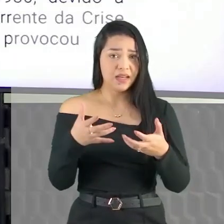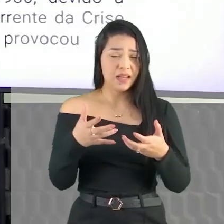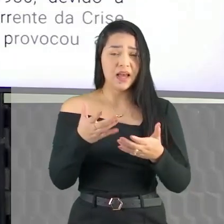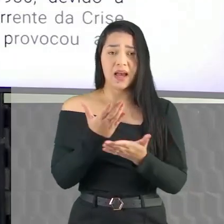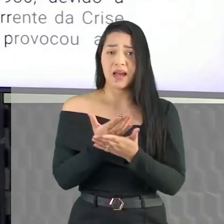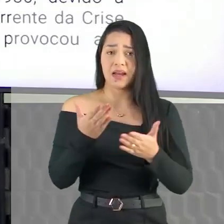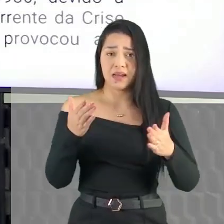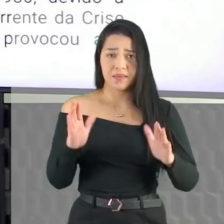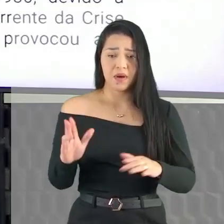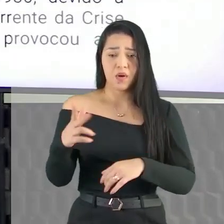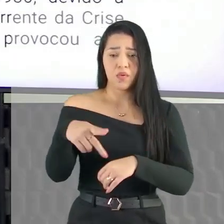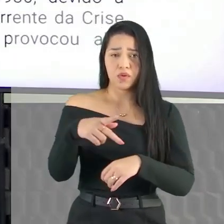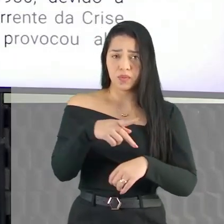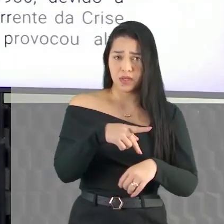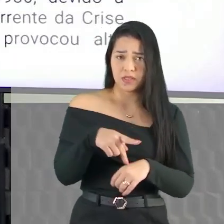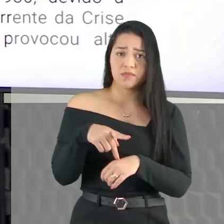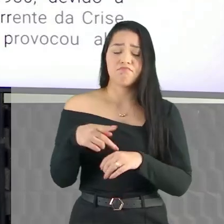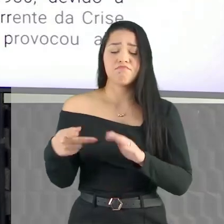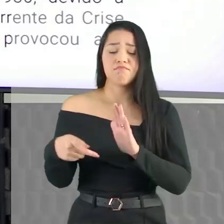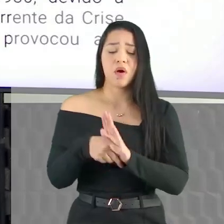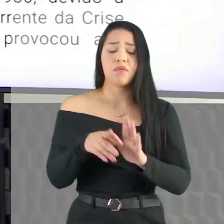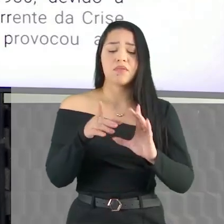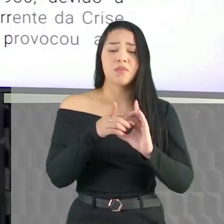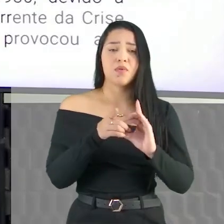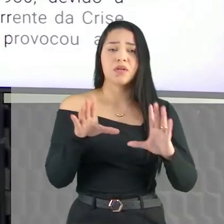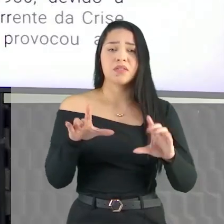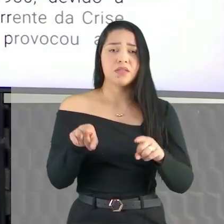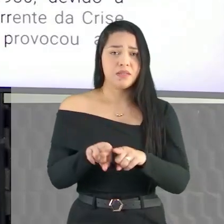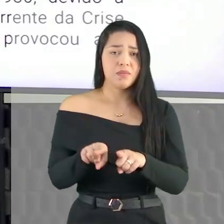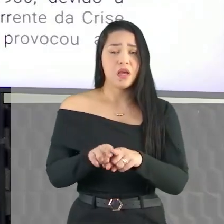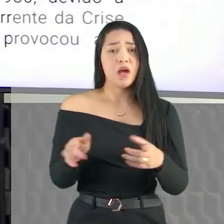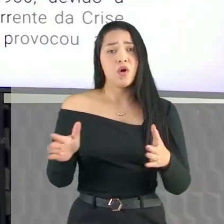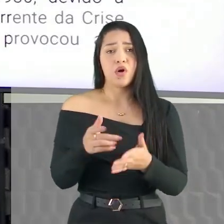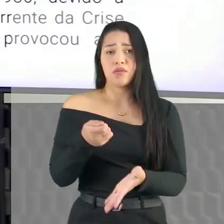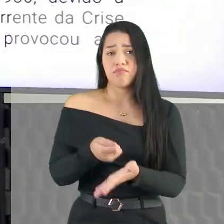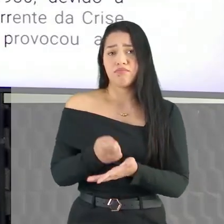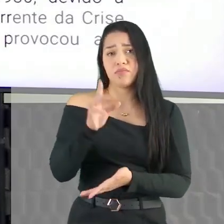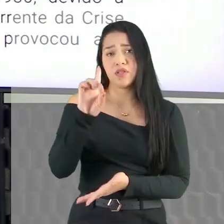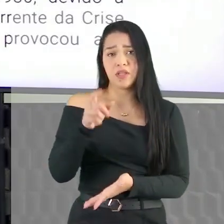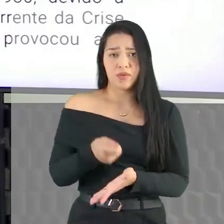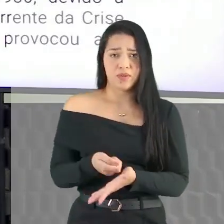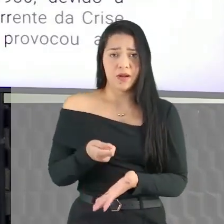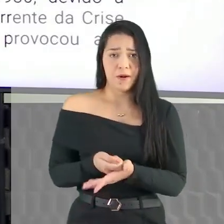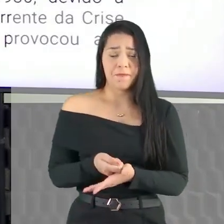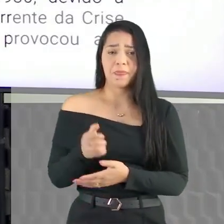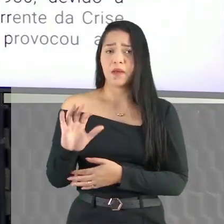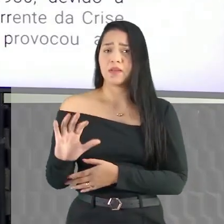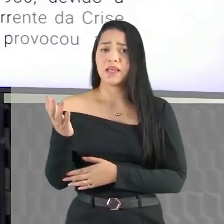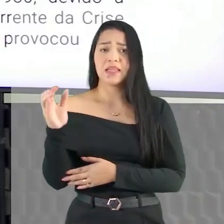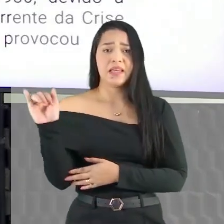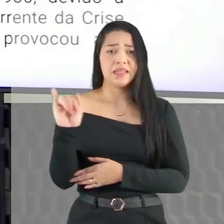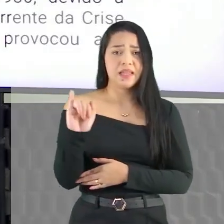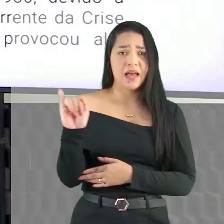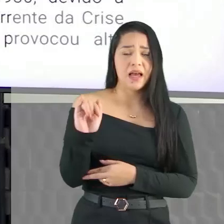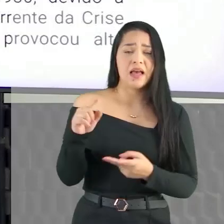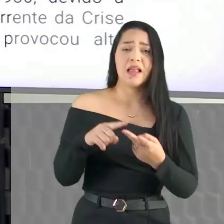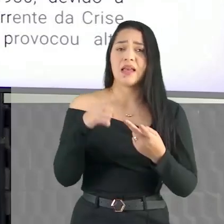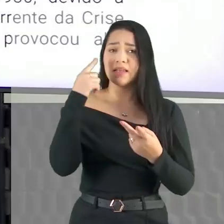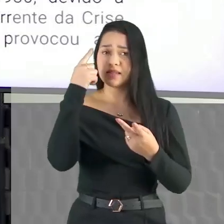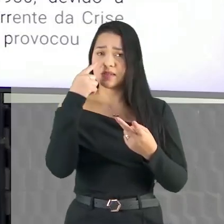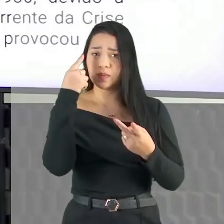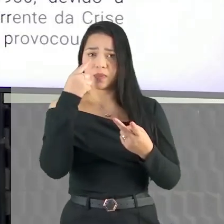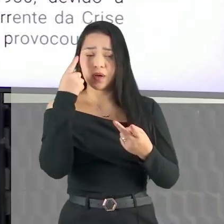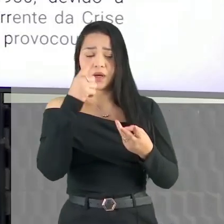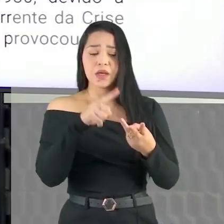apaziguar os países ali a partir da democracia, de agora um regime ditatorial. Isso vai acontecer na Itália, na